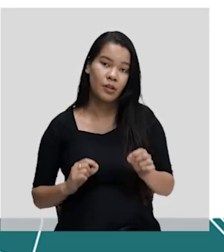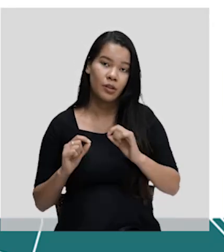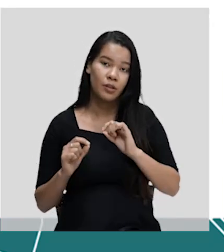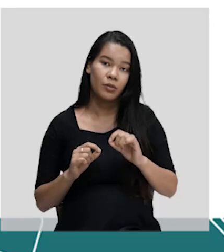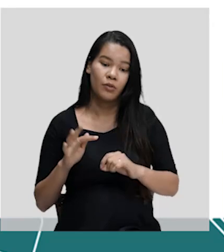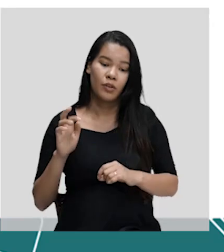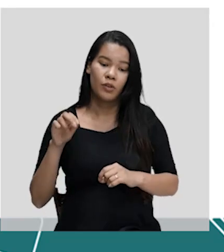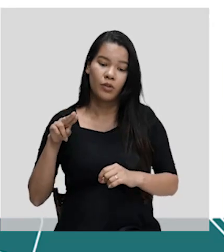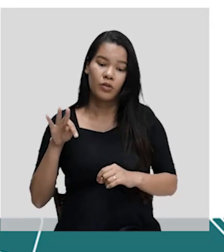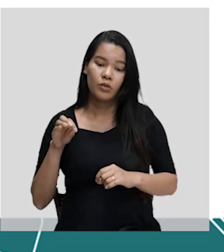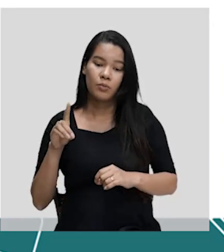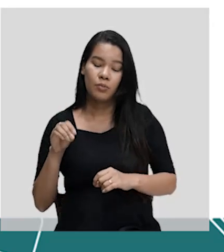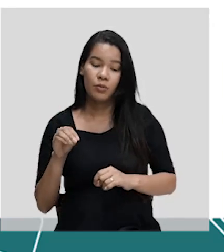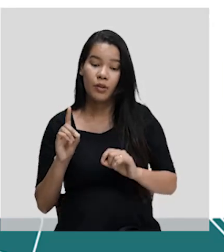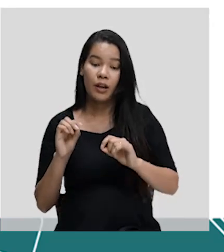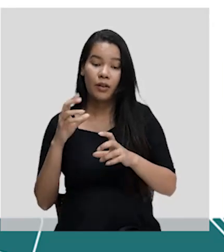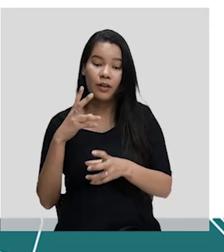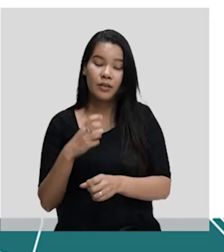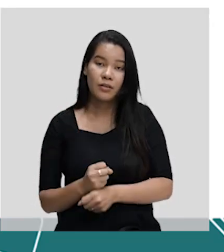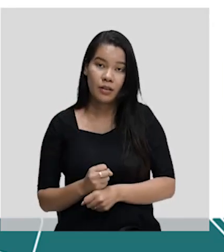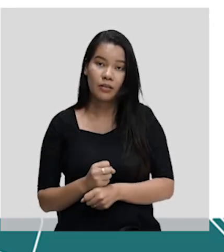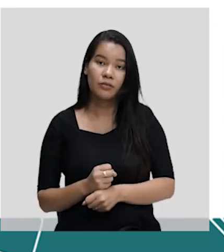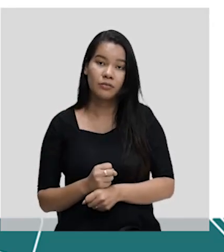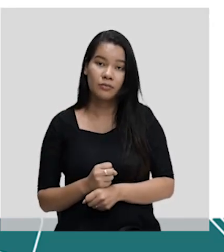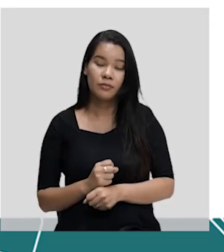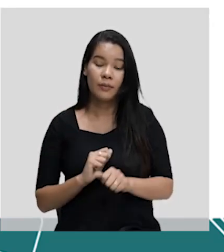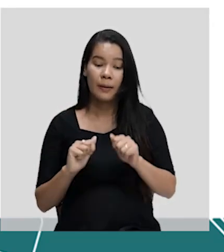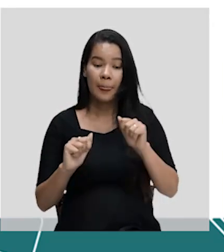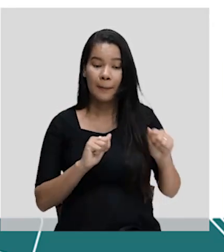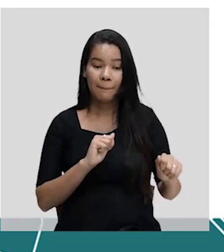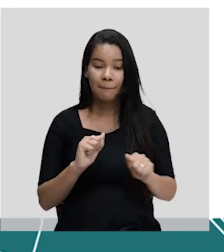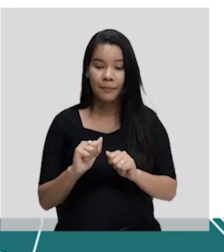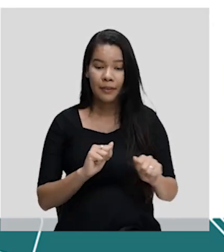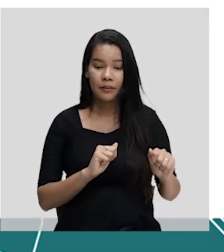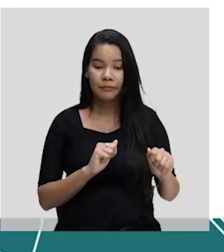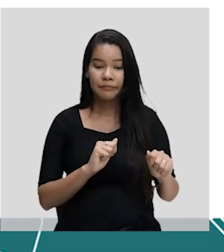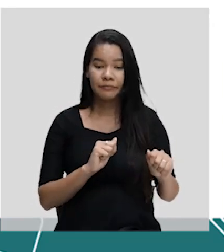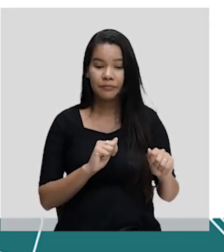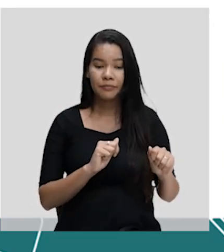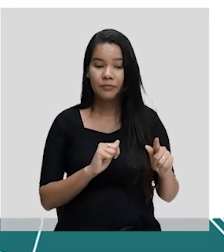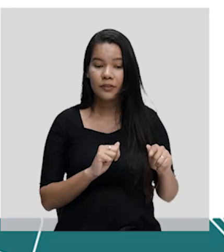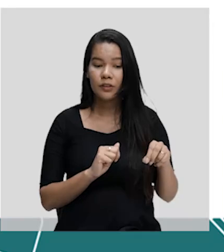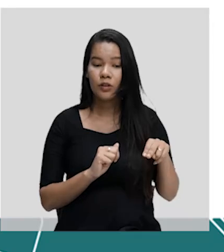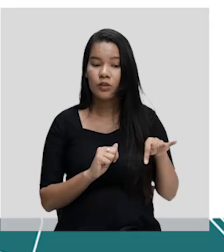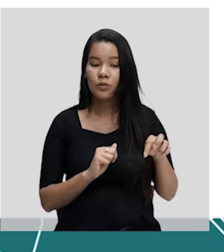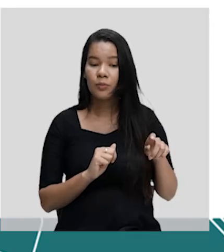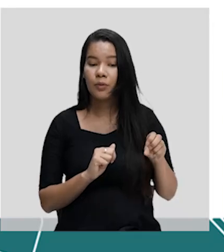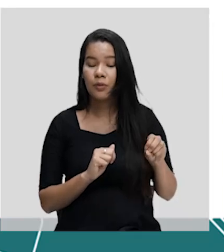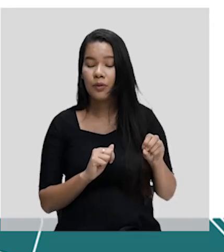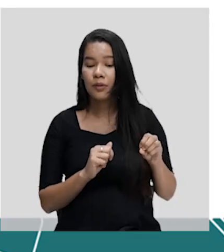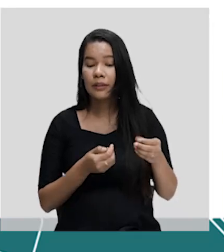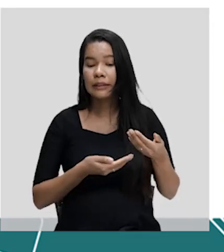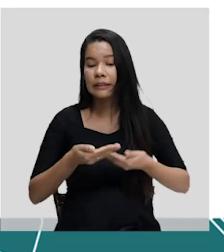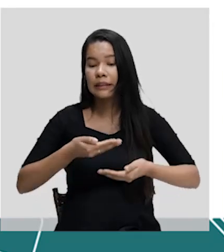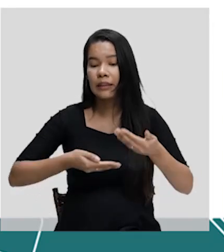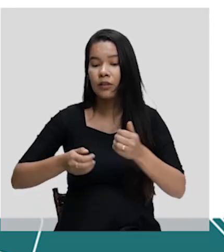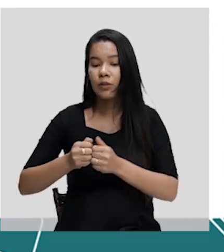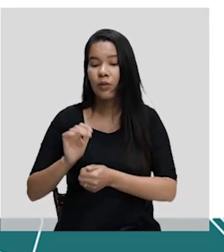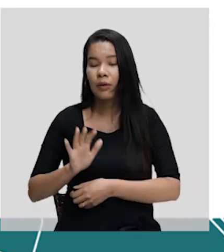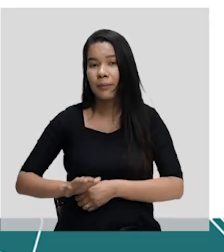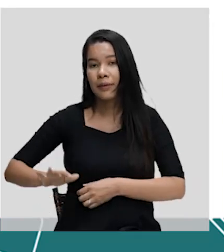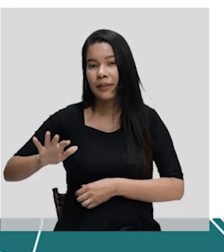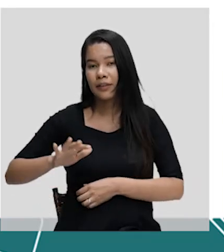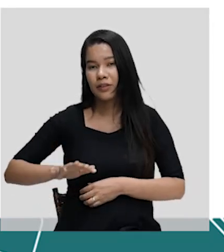o fenótipo ele é resultado da ação do genótipo interagindo com o